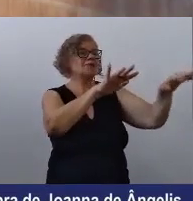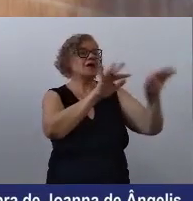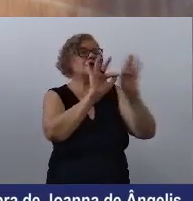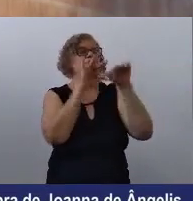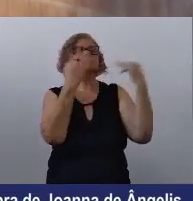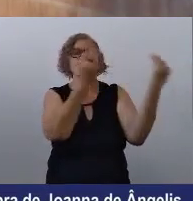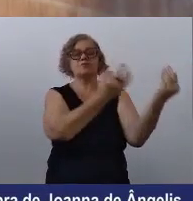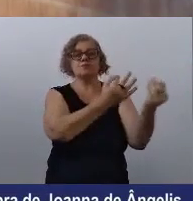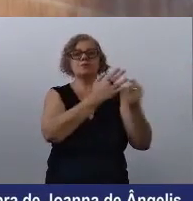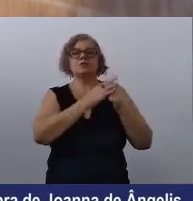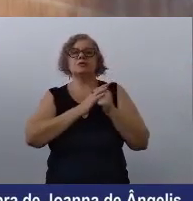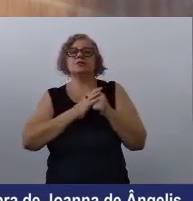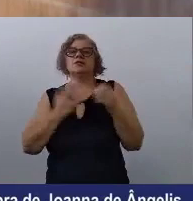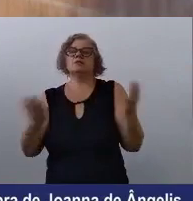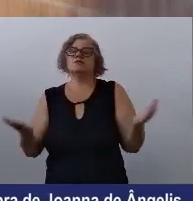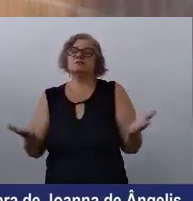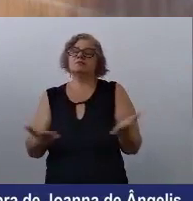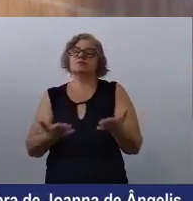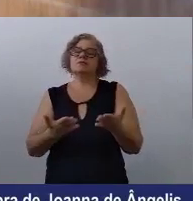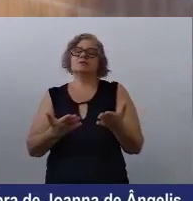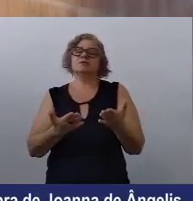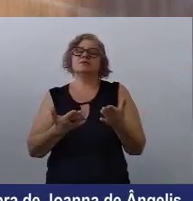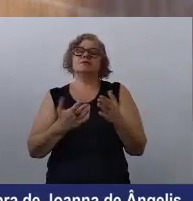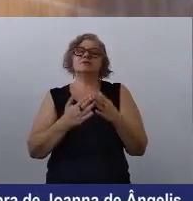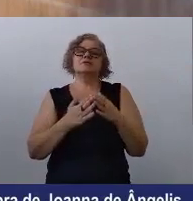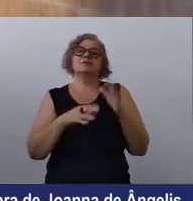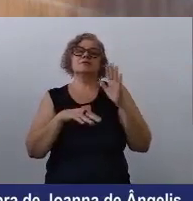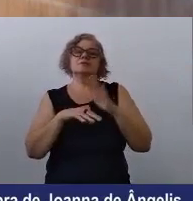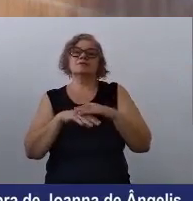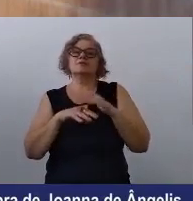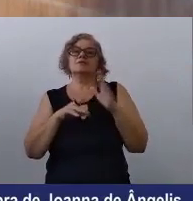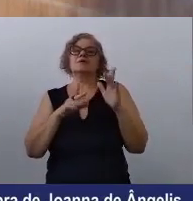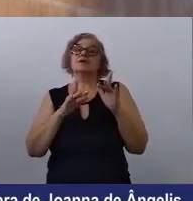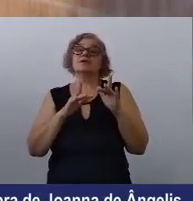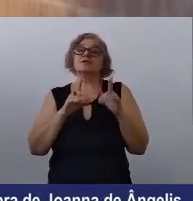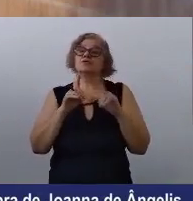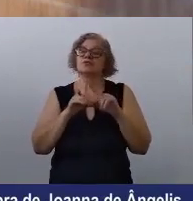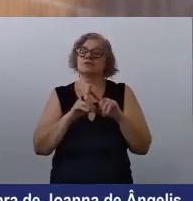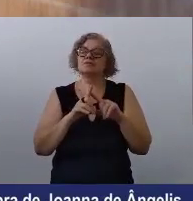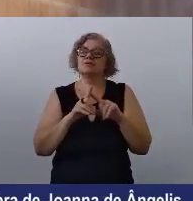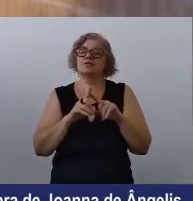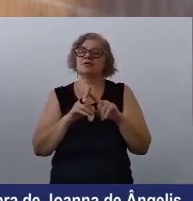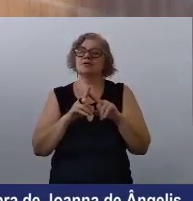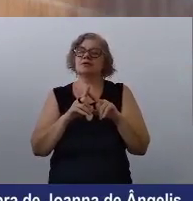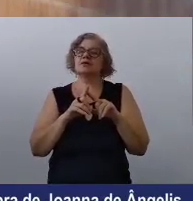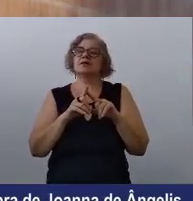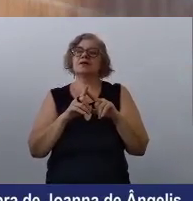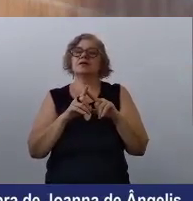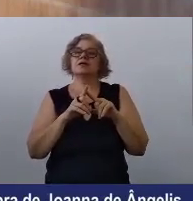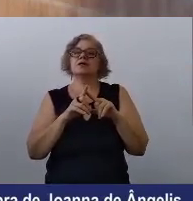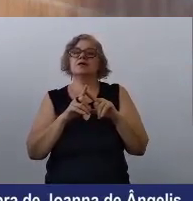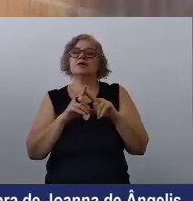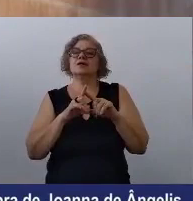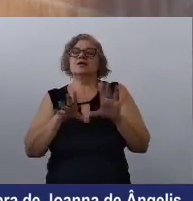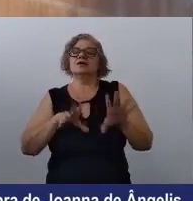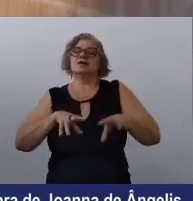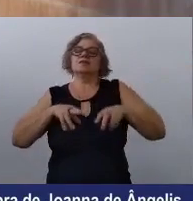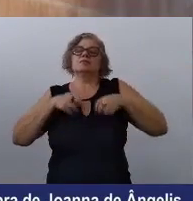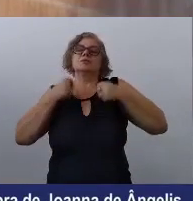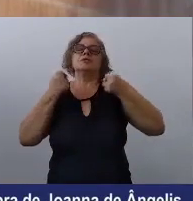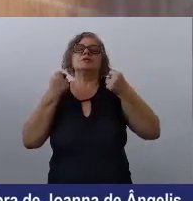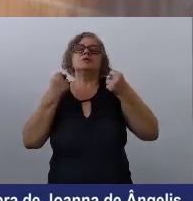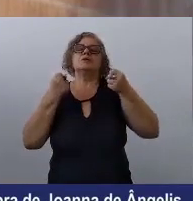neste instante, mais uma vez, fechando os nossos olhos, fazendo uma respiração